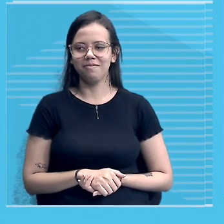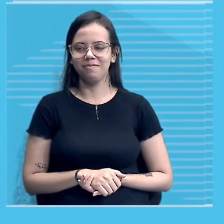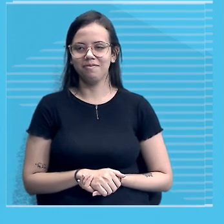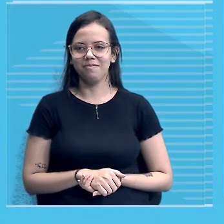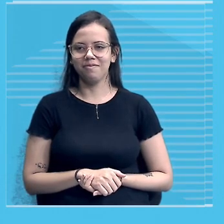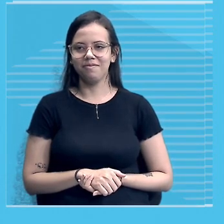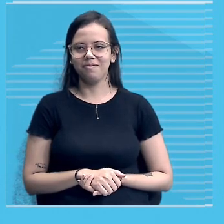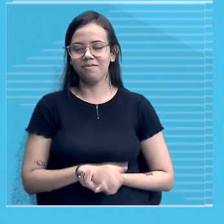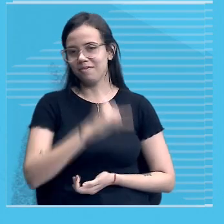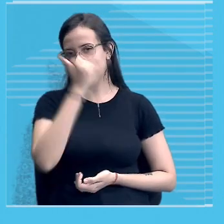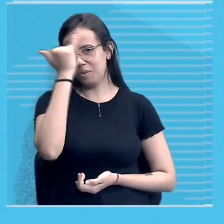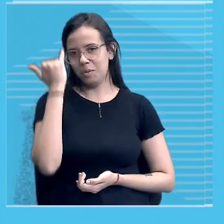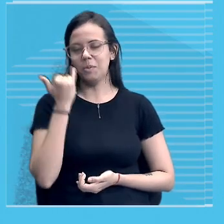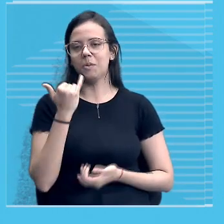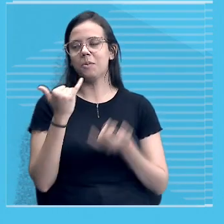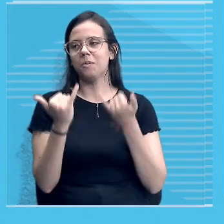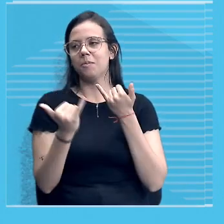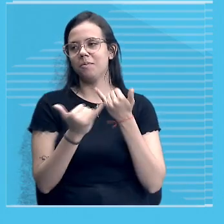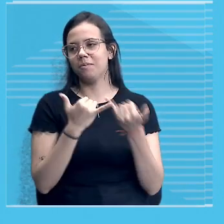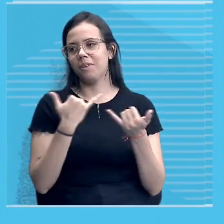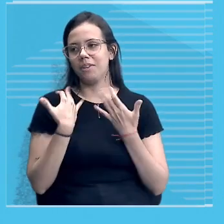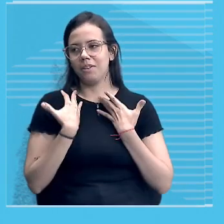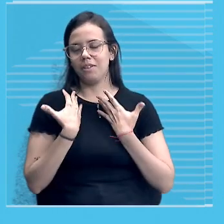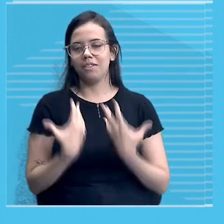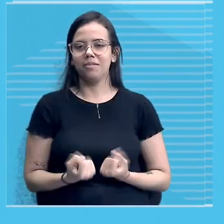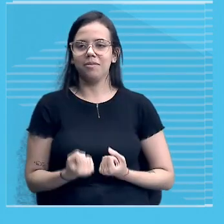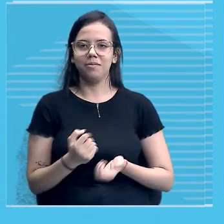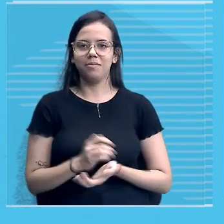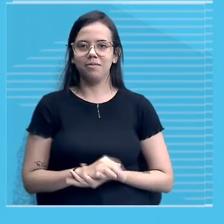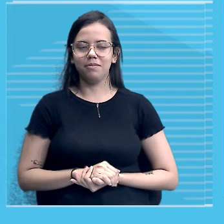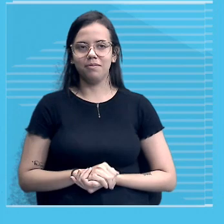a Aurora parece cansada e